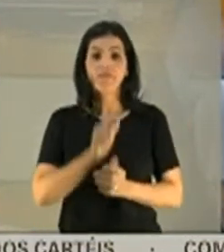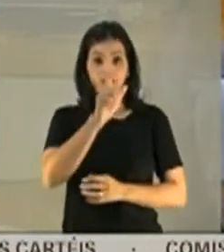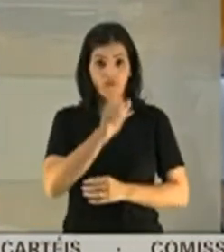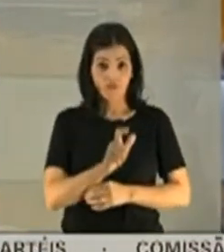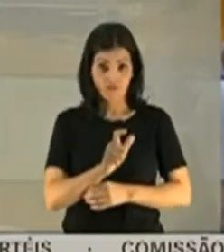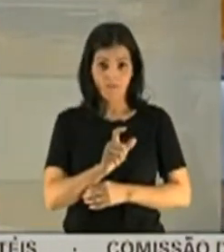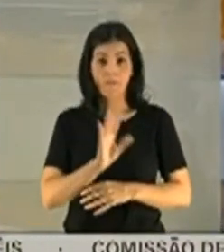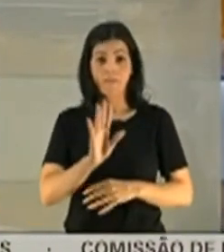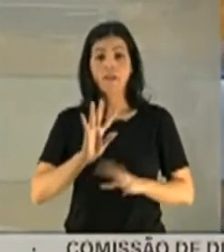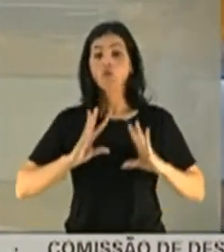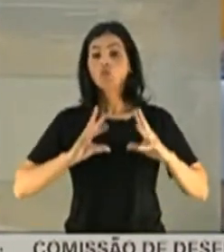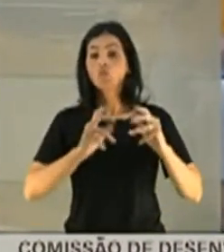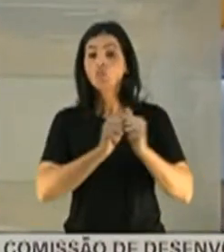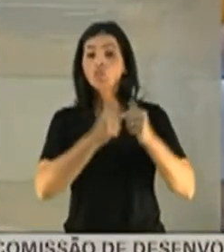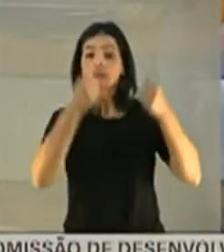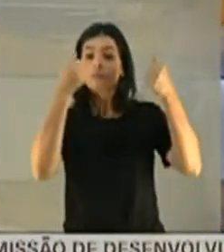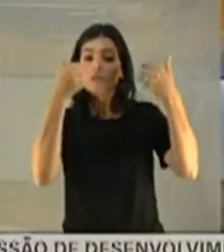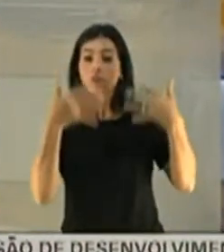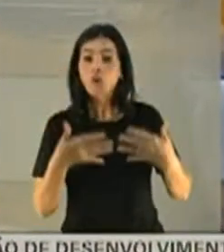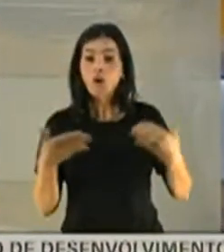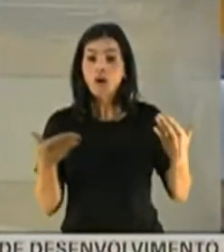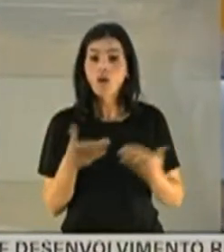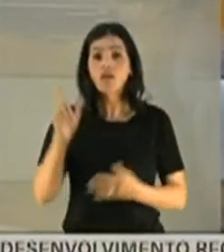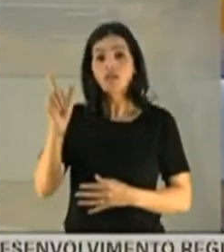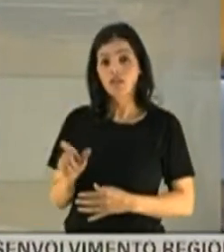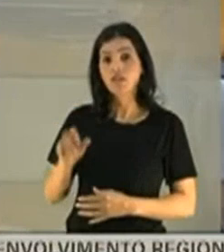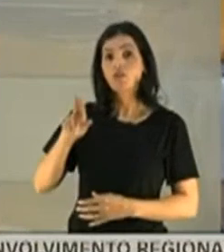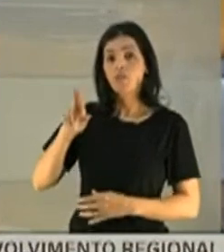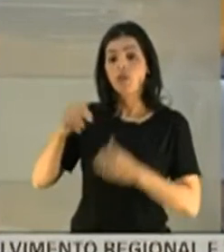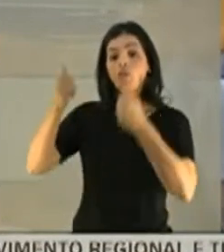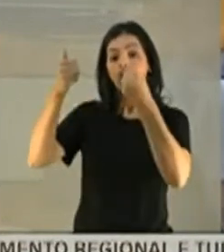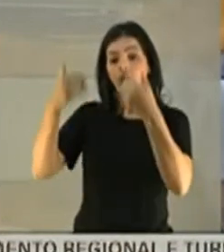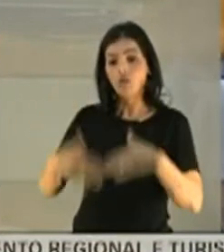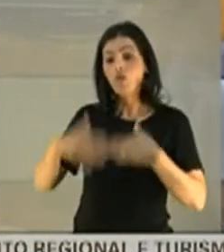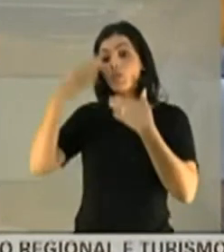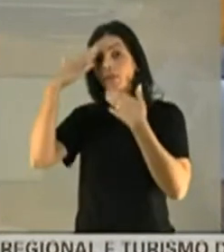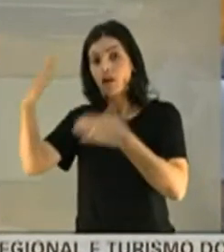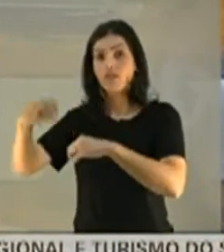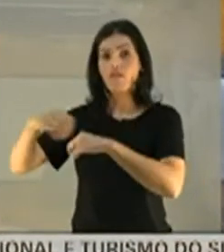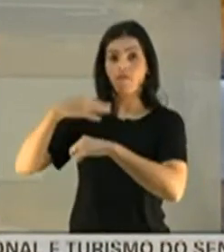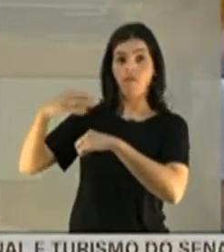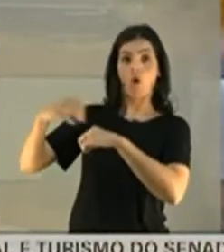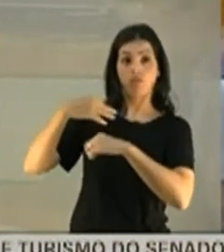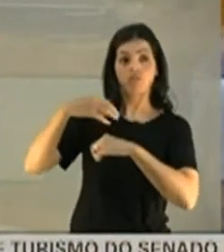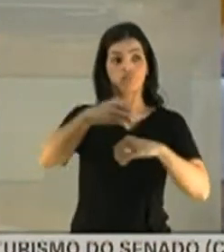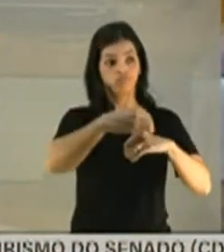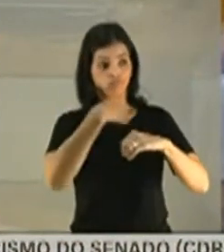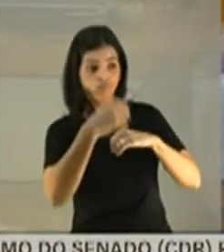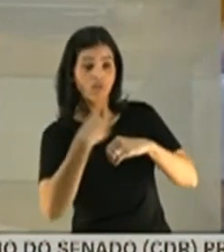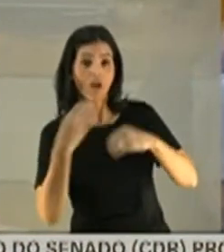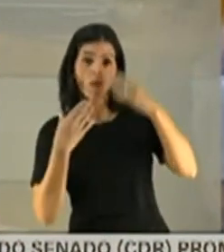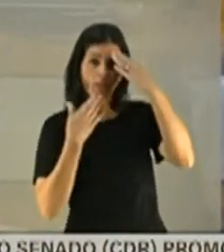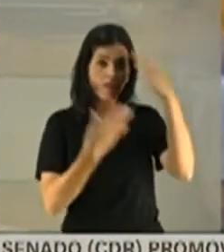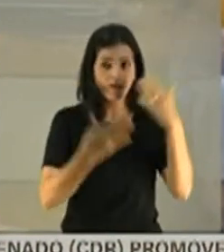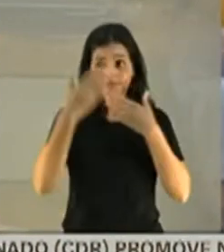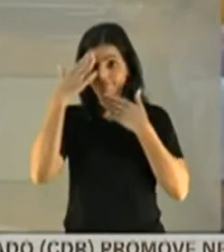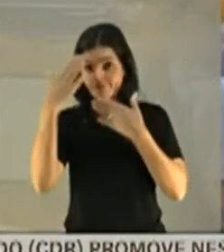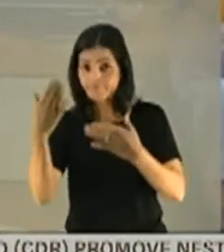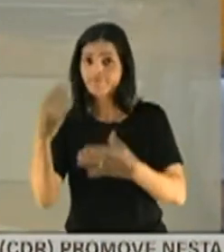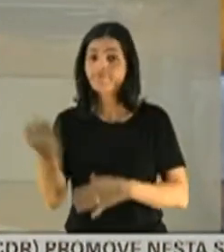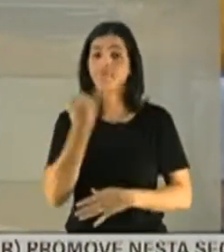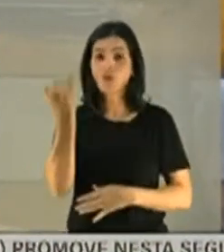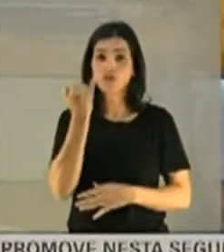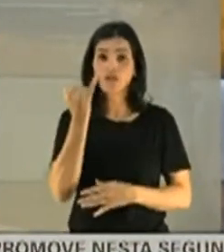após tudo isso que o senhor colocou aqui, seu irmão colocou para a gente, eu agradeço as informações, é importante isso, e eu acho que